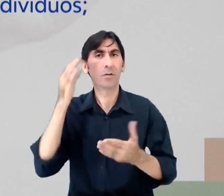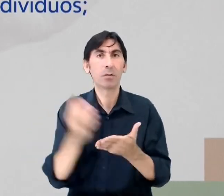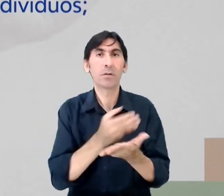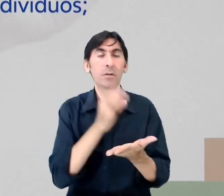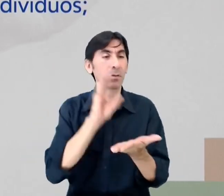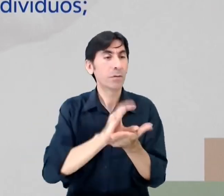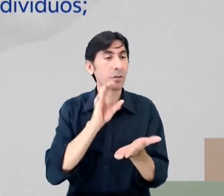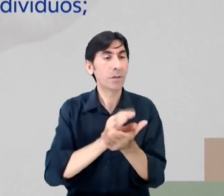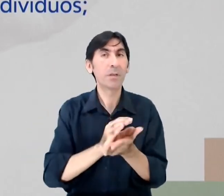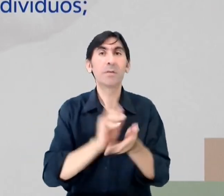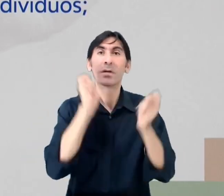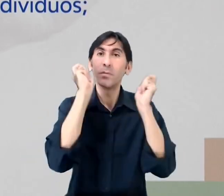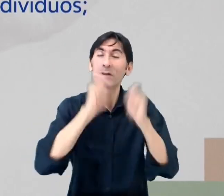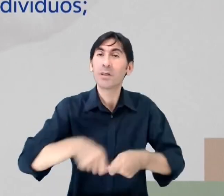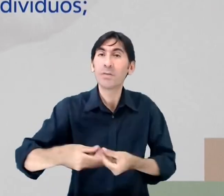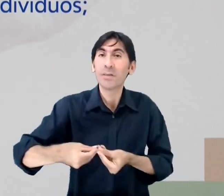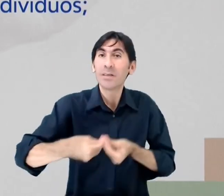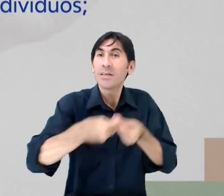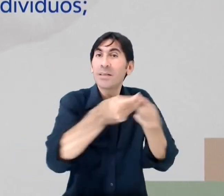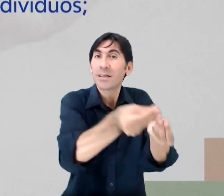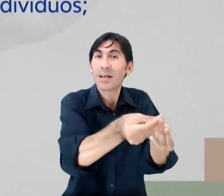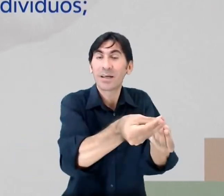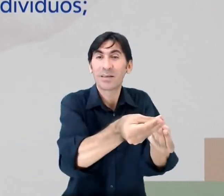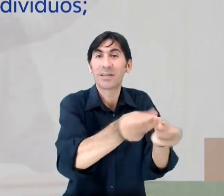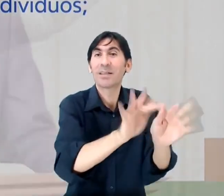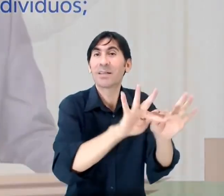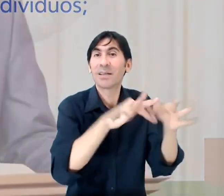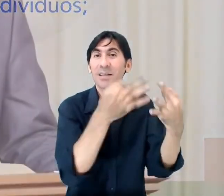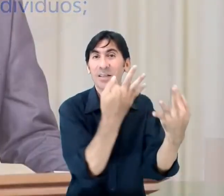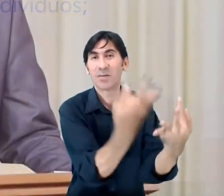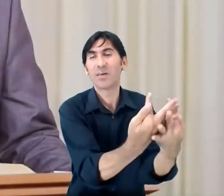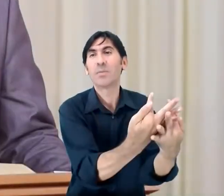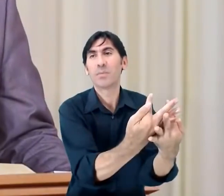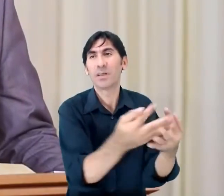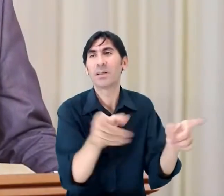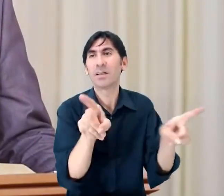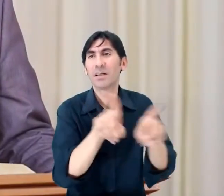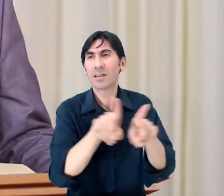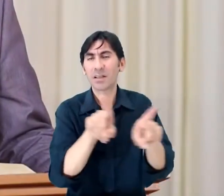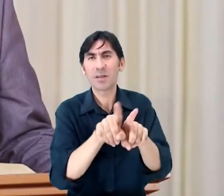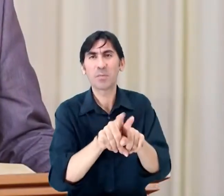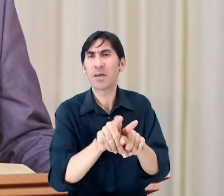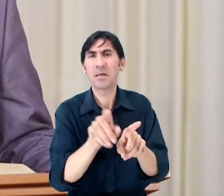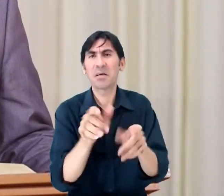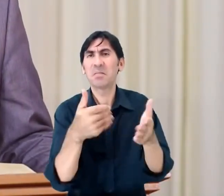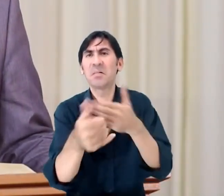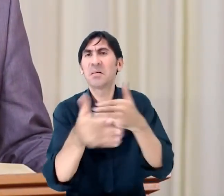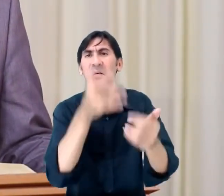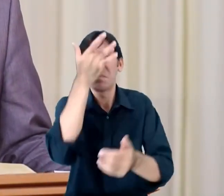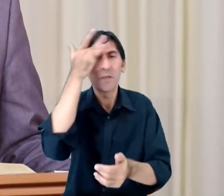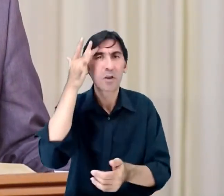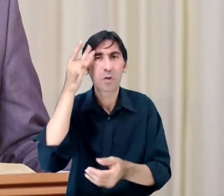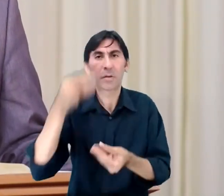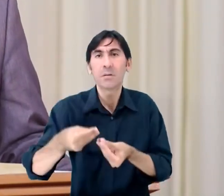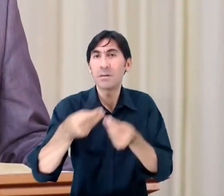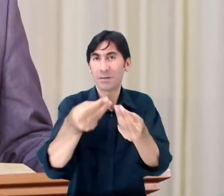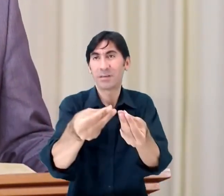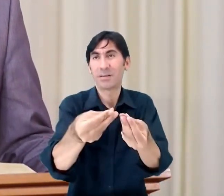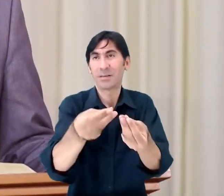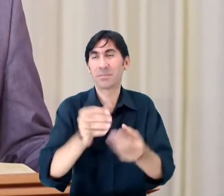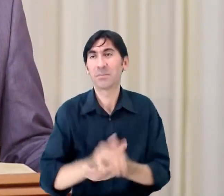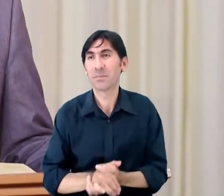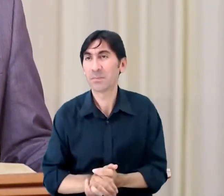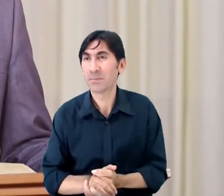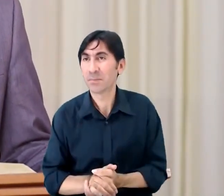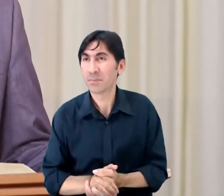poderiam ser introduzidos entre famílias e indivíduos. Sim,